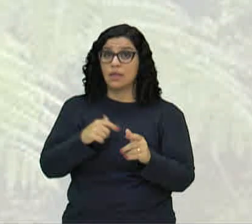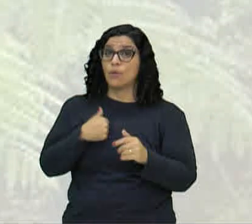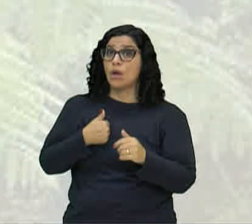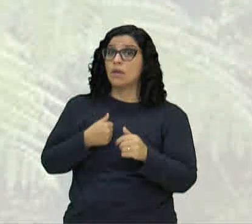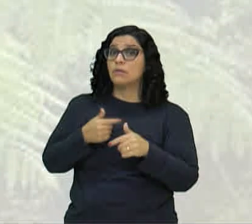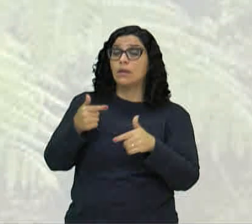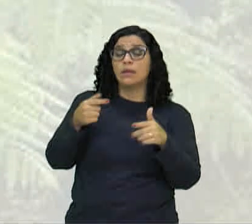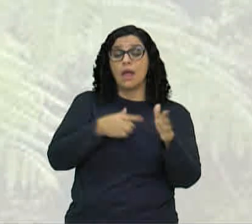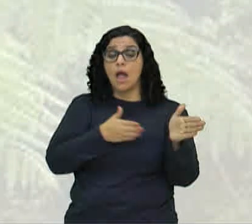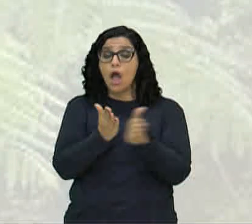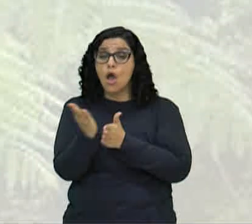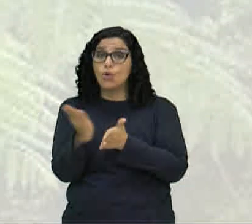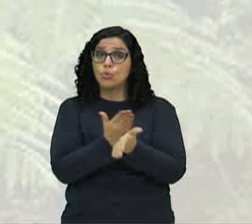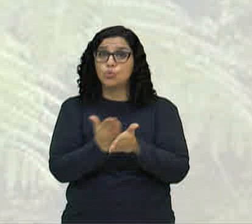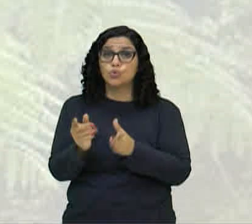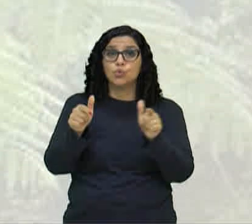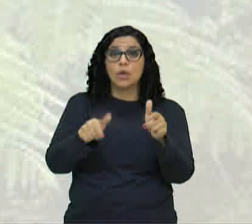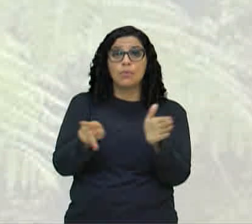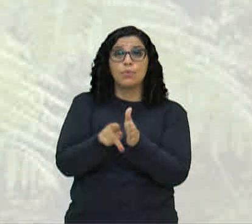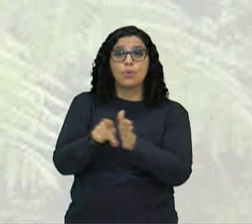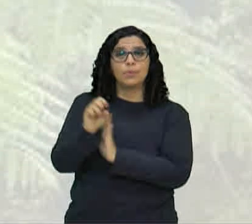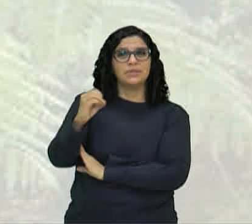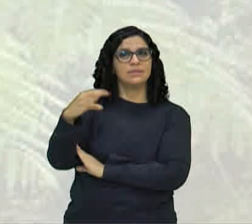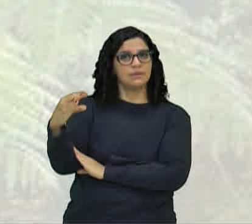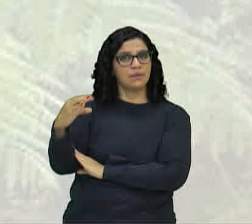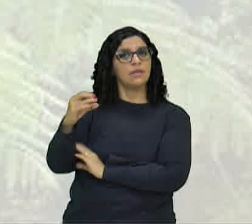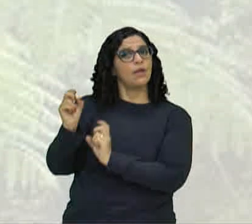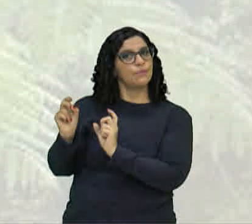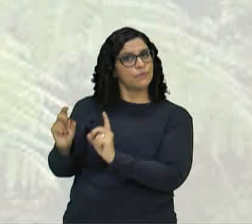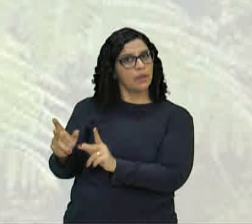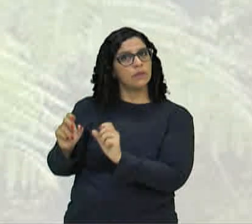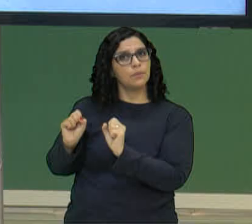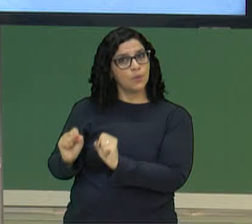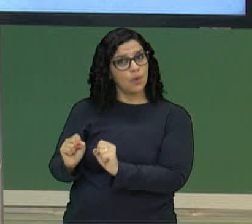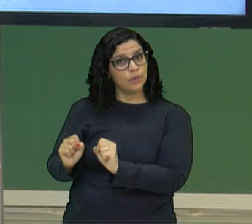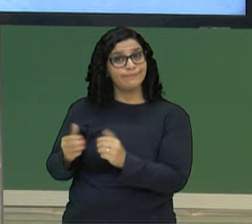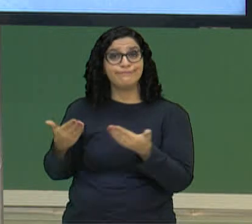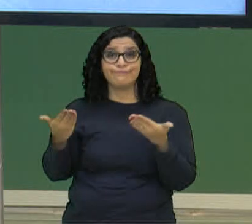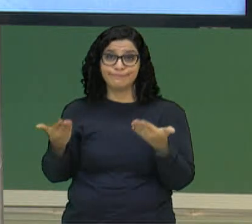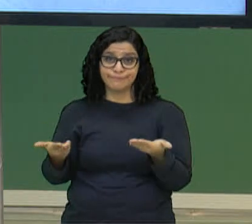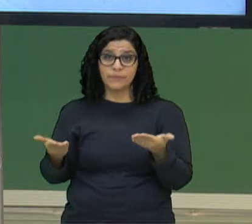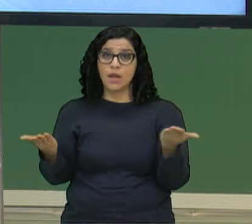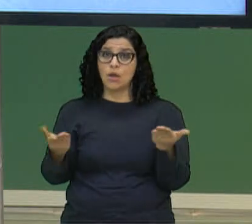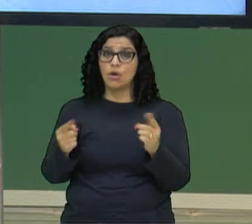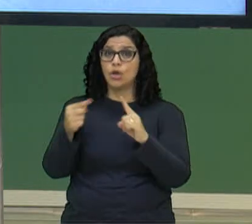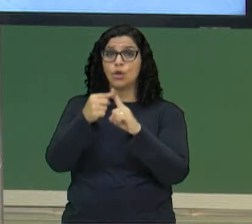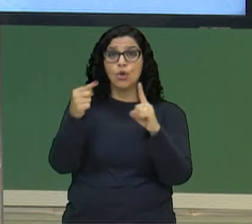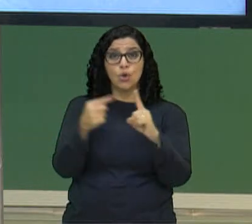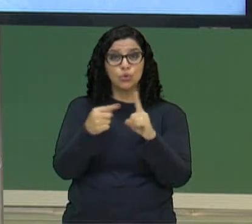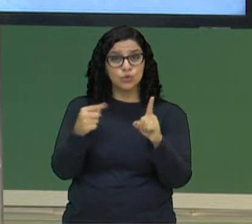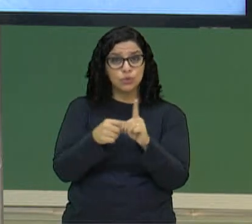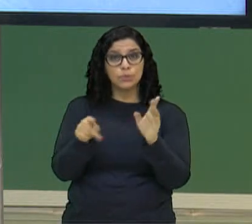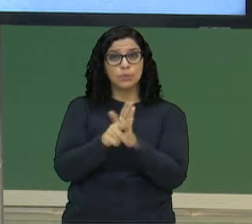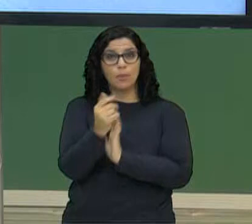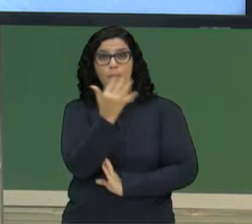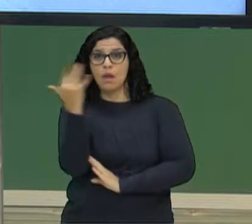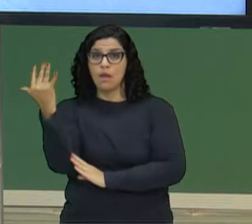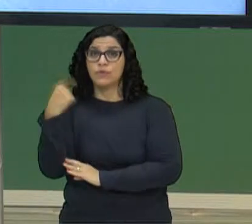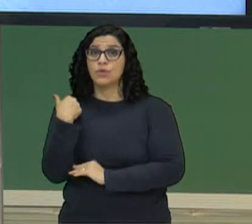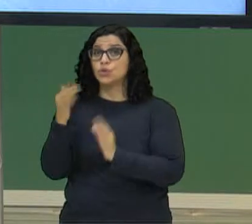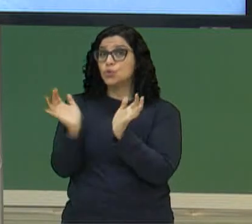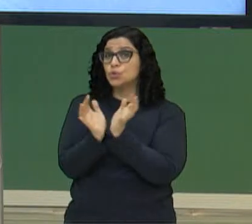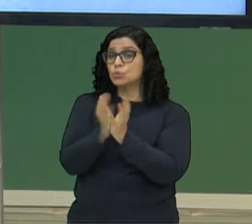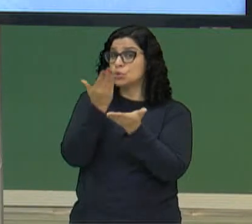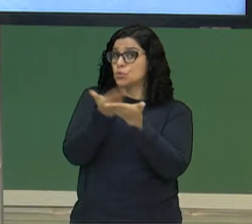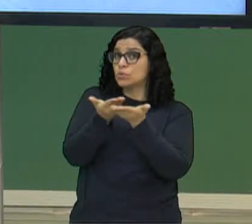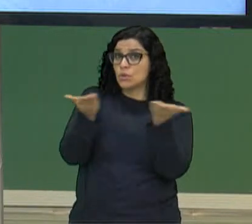restrito a alguns trechos de serras de Santa Catarina. É o xaxim que é um tipo de planta dos um dos grupos que nós vamos estudar